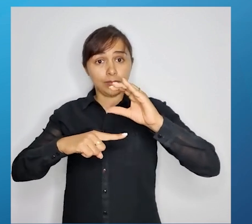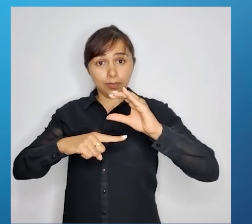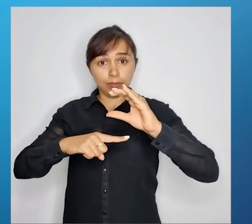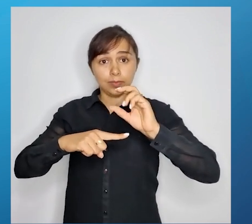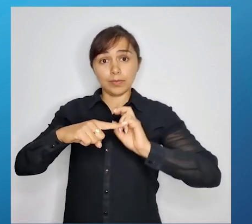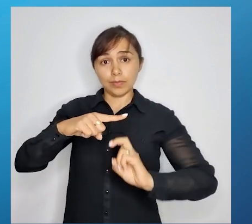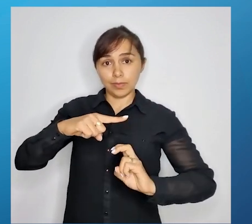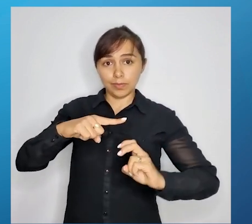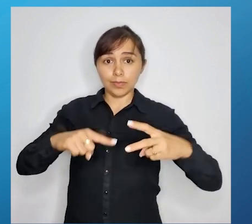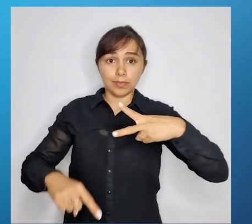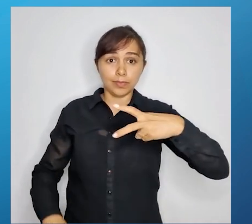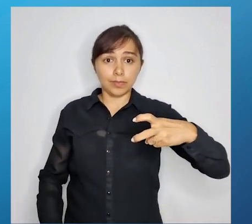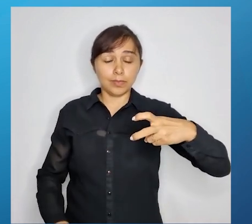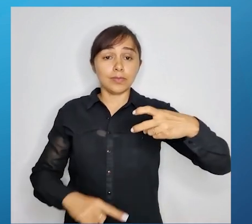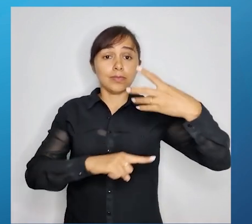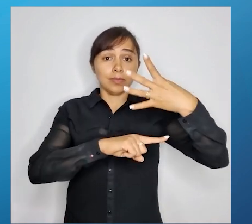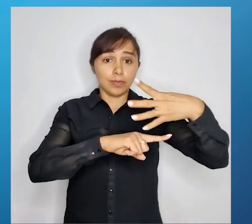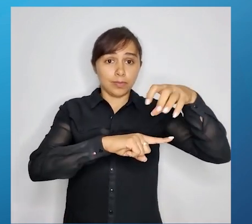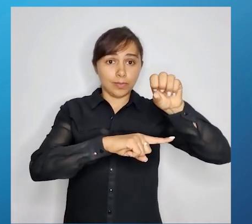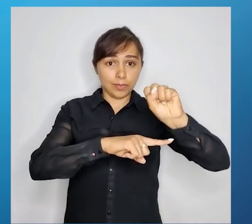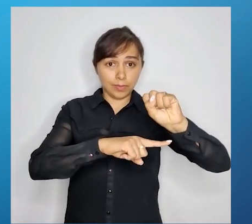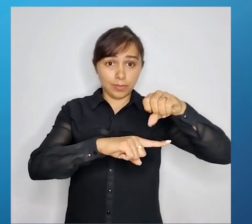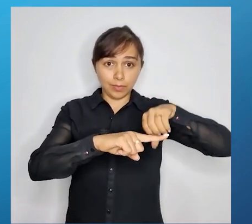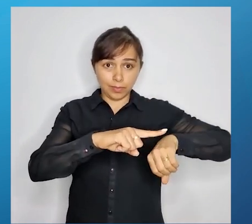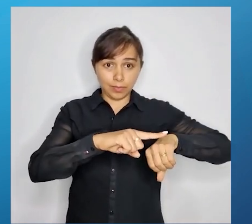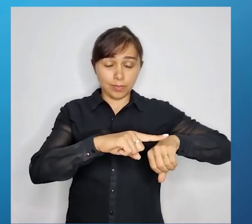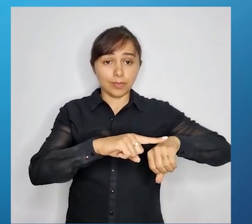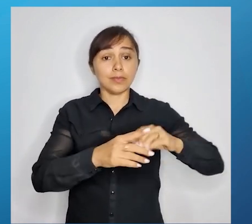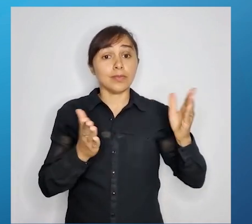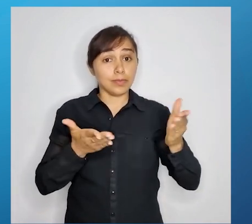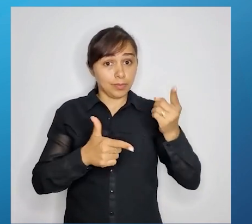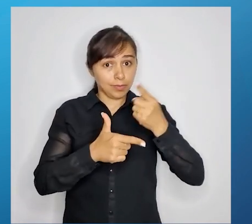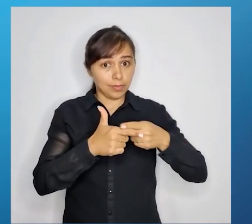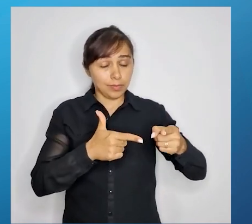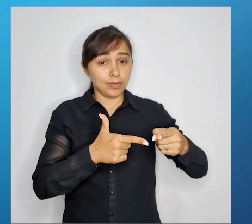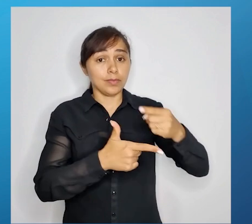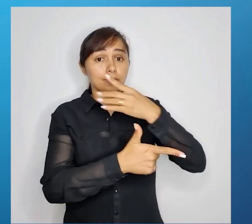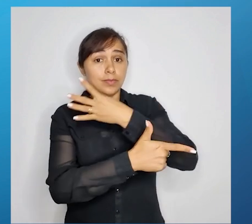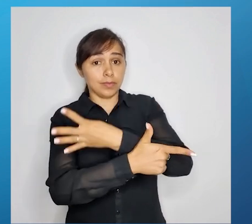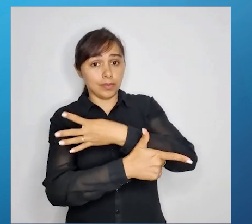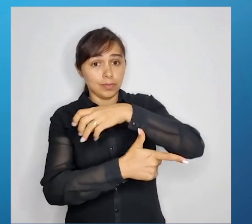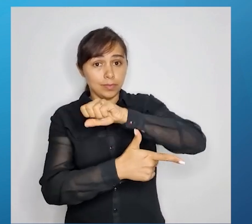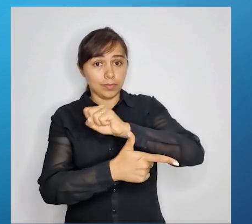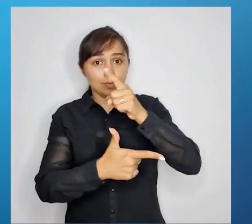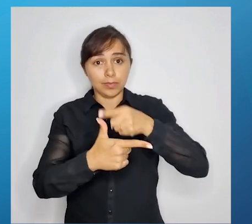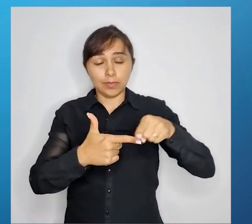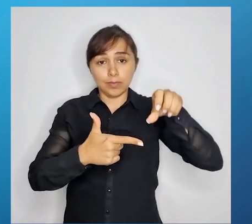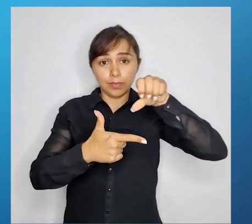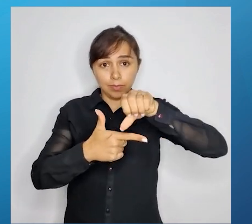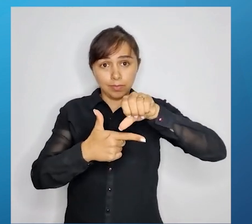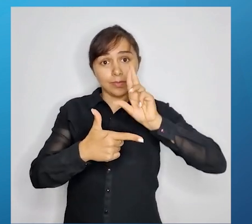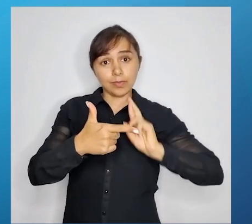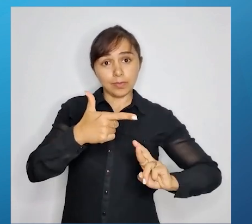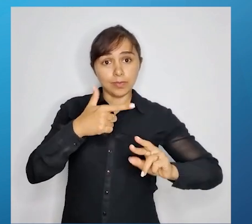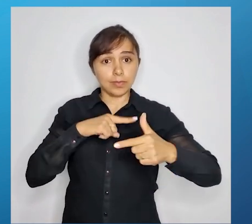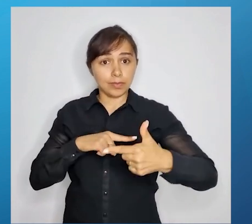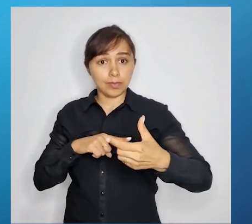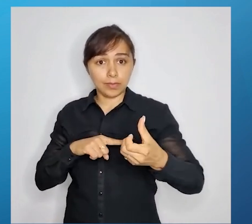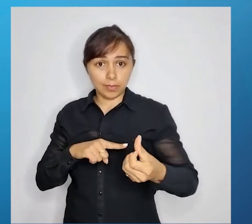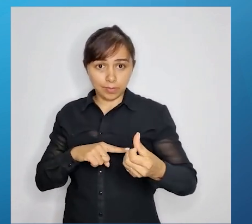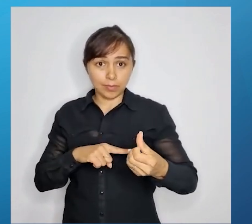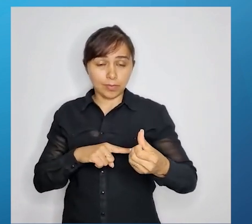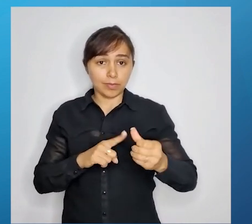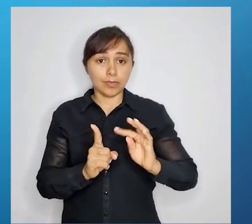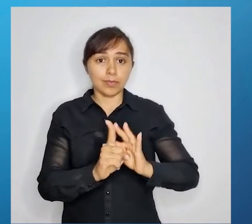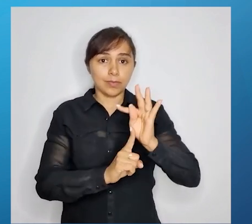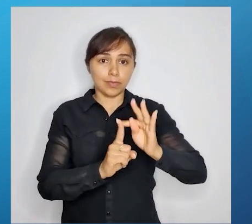fórmula. 48 dividido por 9, nós temos 26 graus Celsius como resultado.